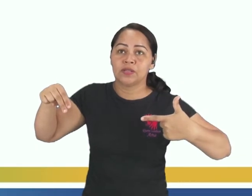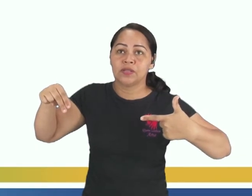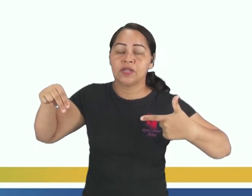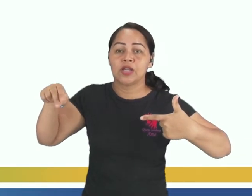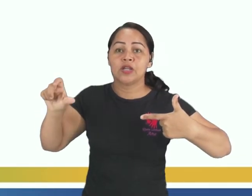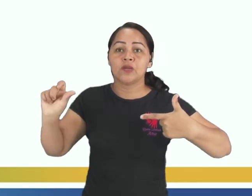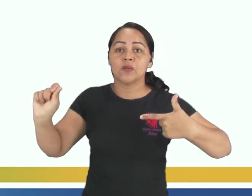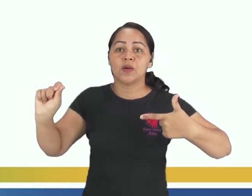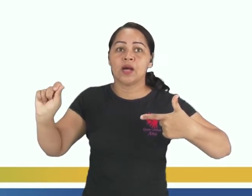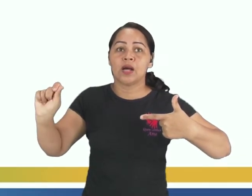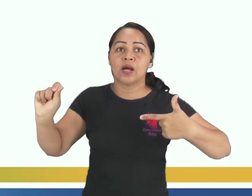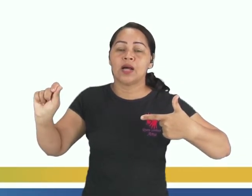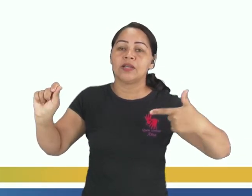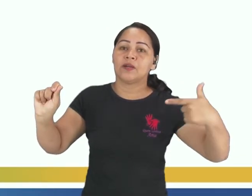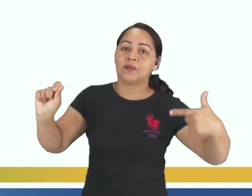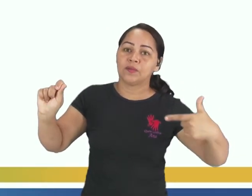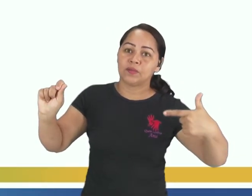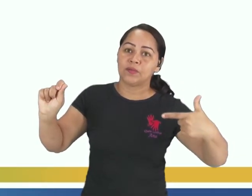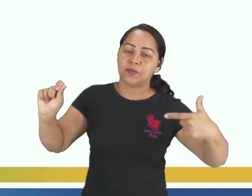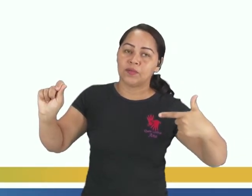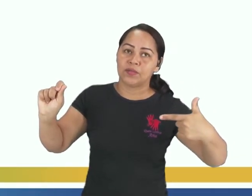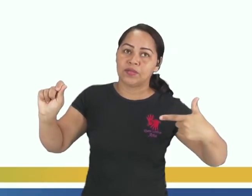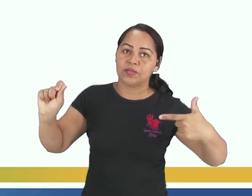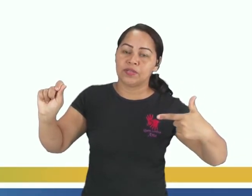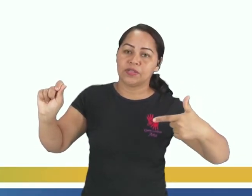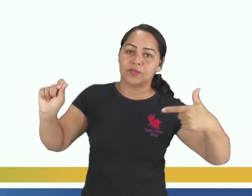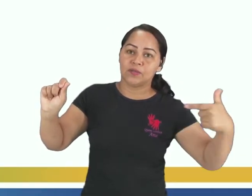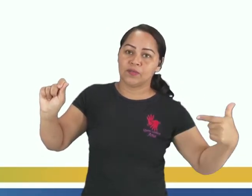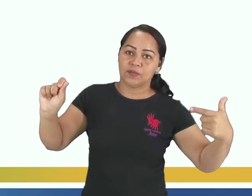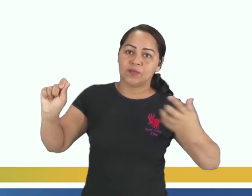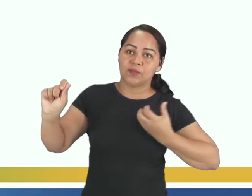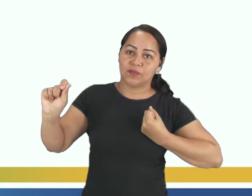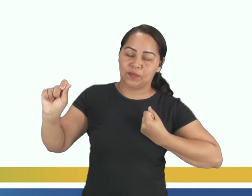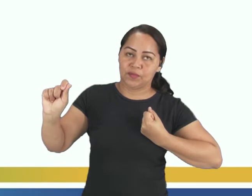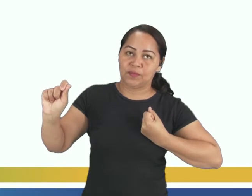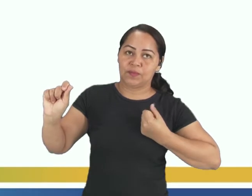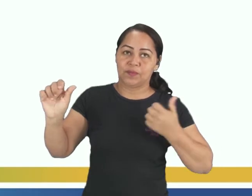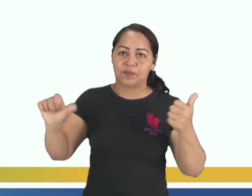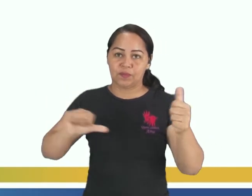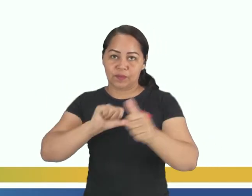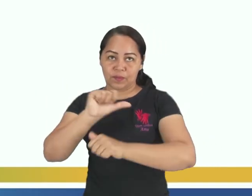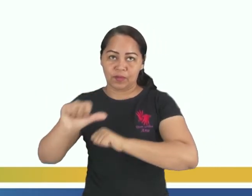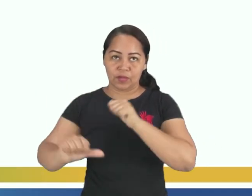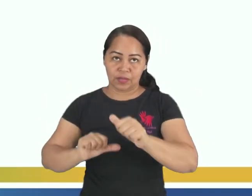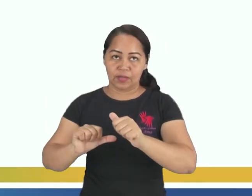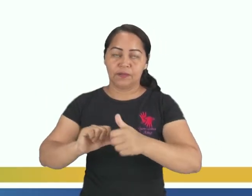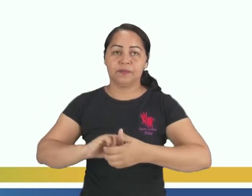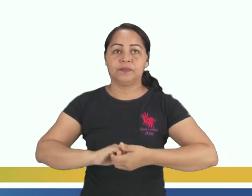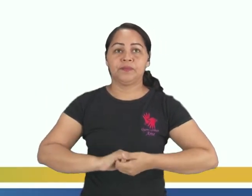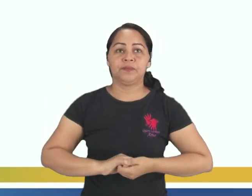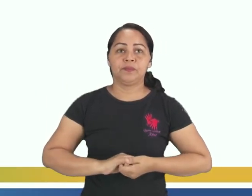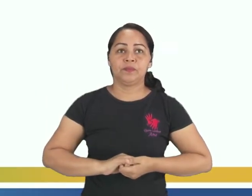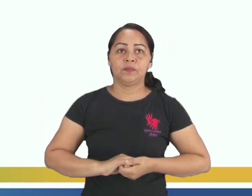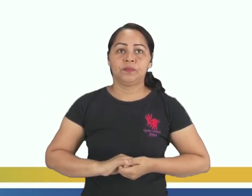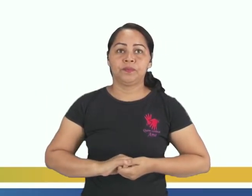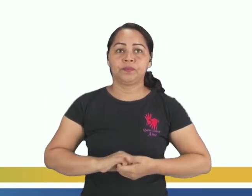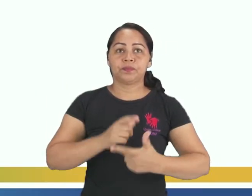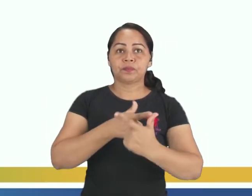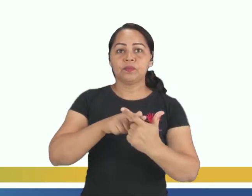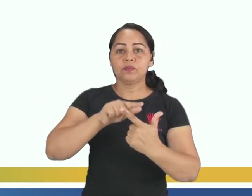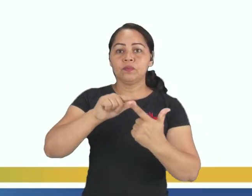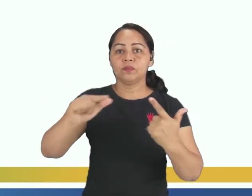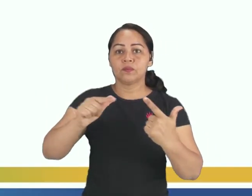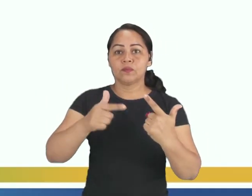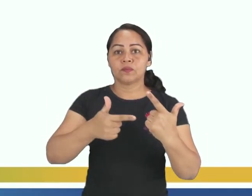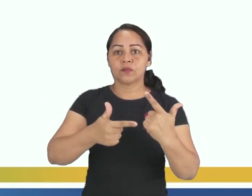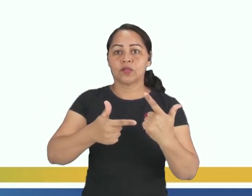a, na verdade, faz o papel do 2, né? O 2 aqui faz o papel do a. Então, é só eu usar a definição, certo? fica raiz quadrada